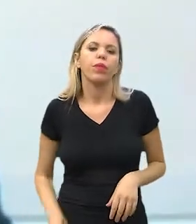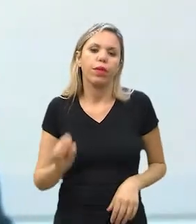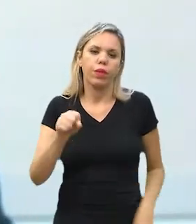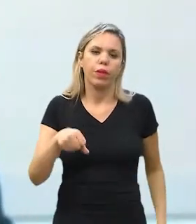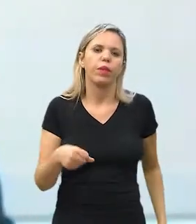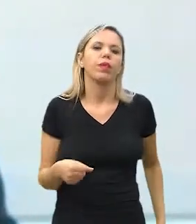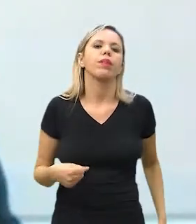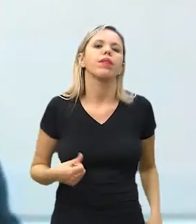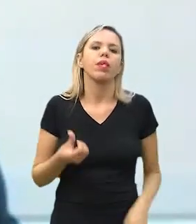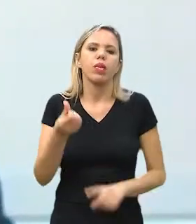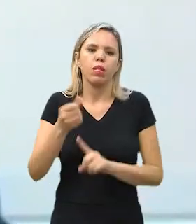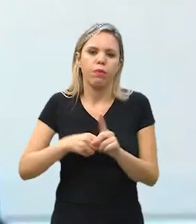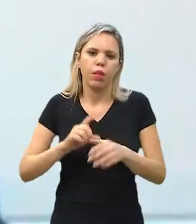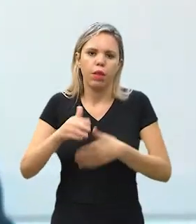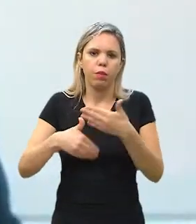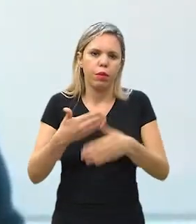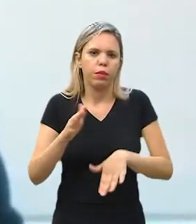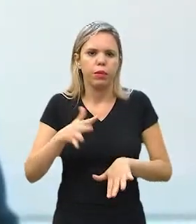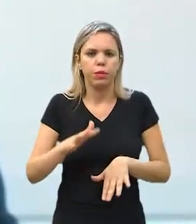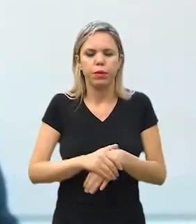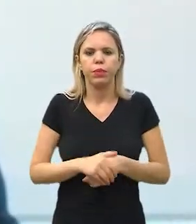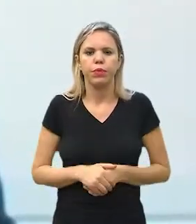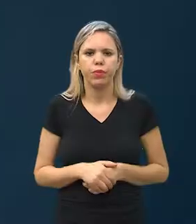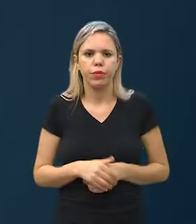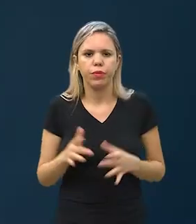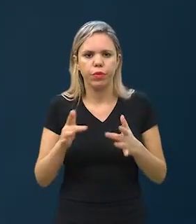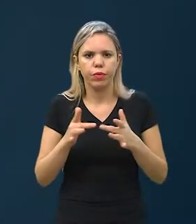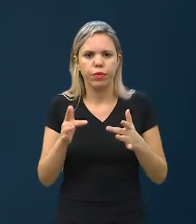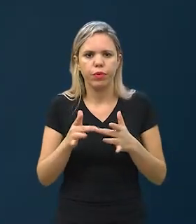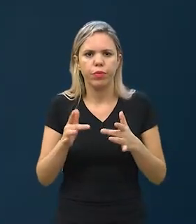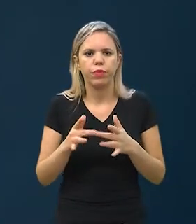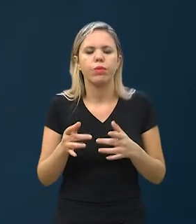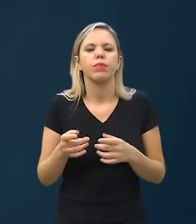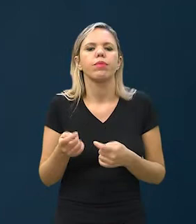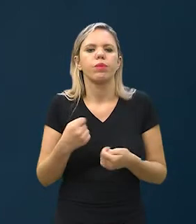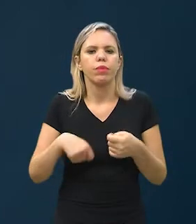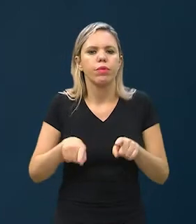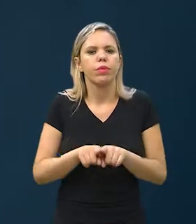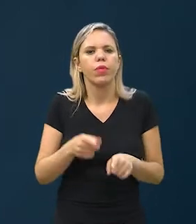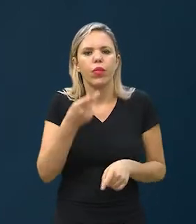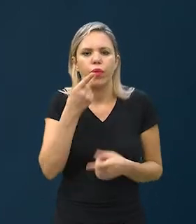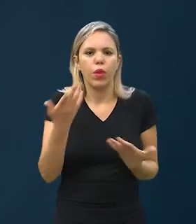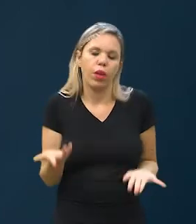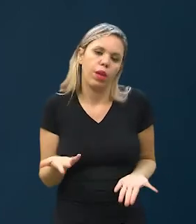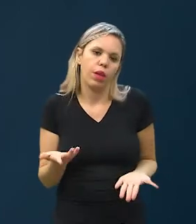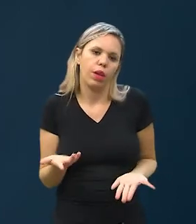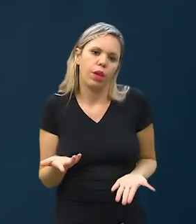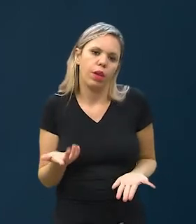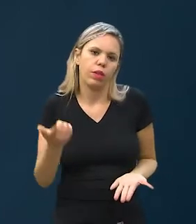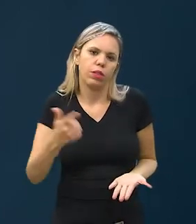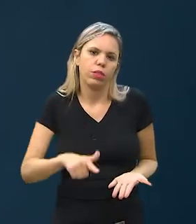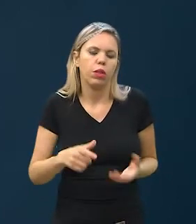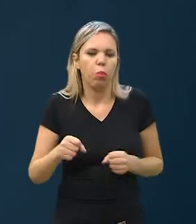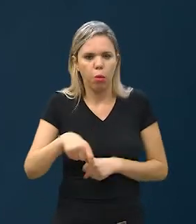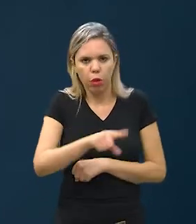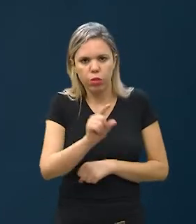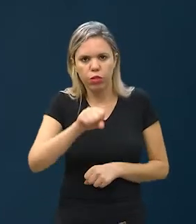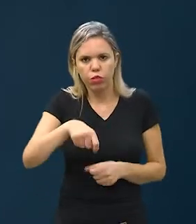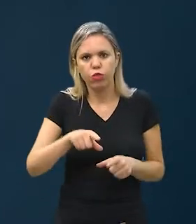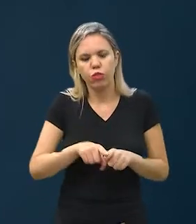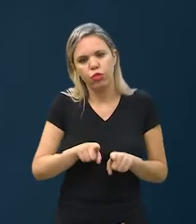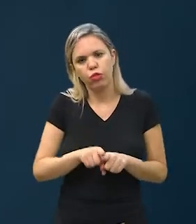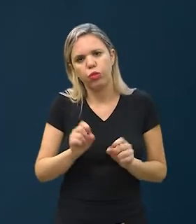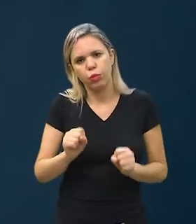funcionava. E aí sim, passou uns 6 meses mais ou menos, eu em contato ainda com esse fornecedor, falei, bom, eu queria ir de